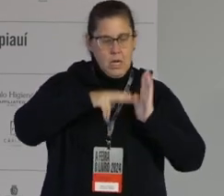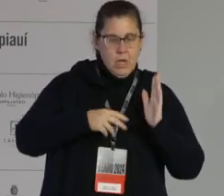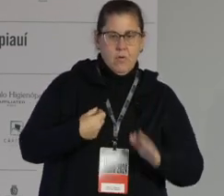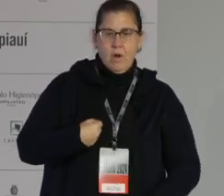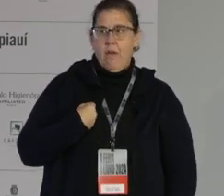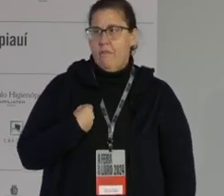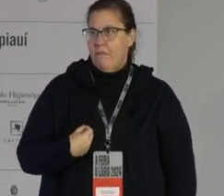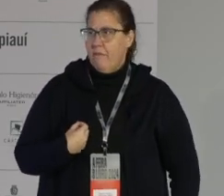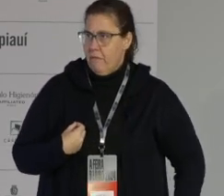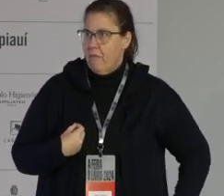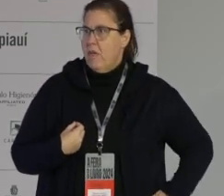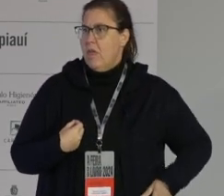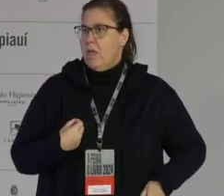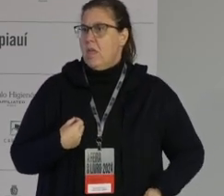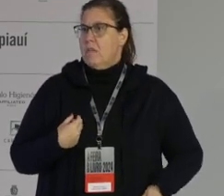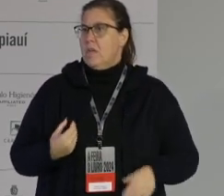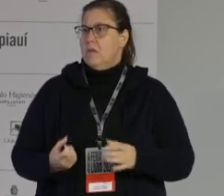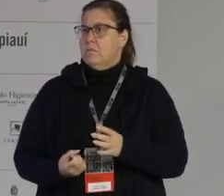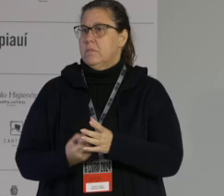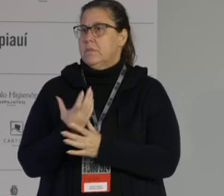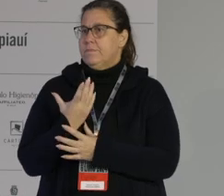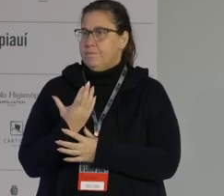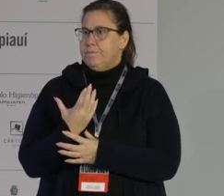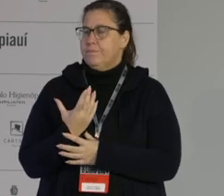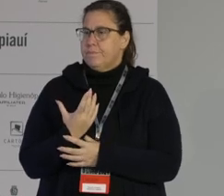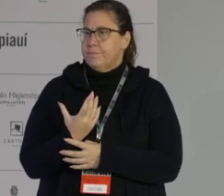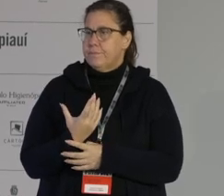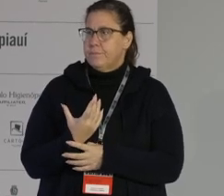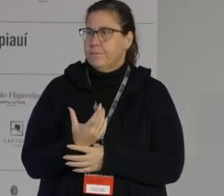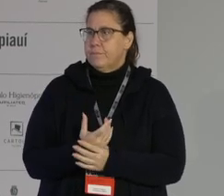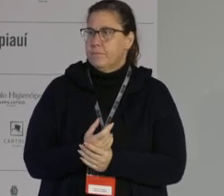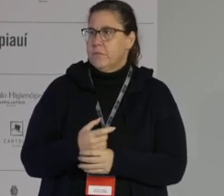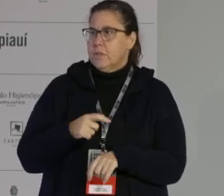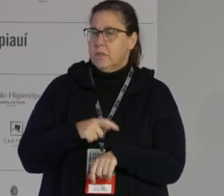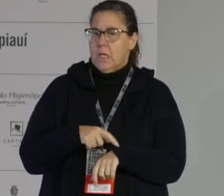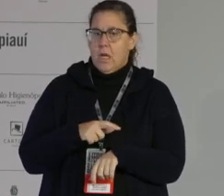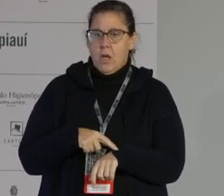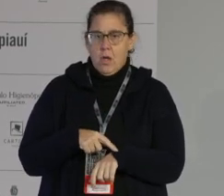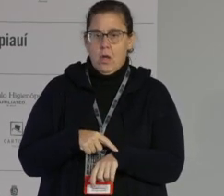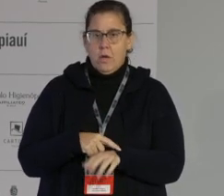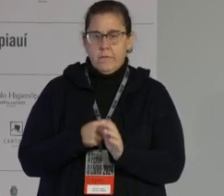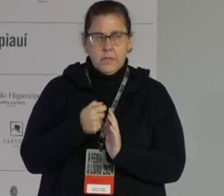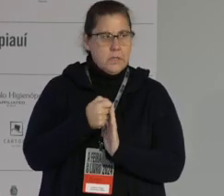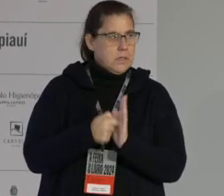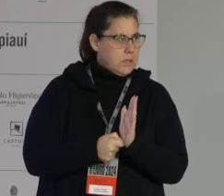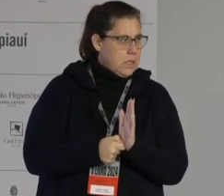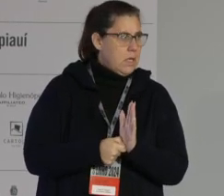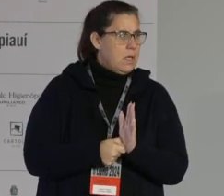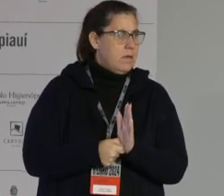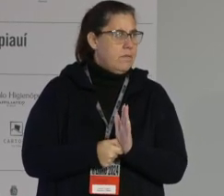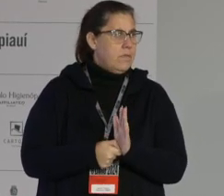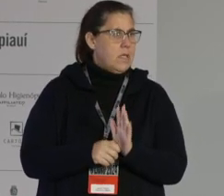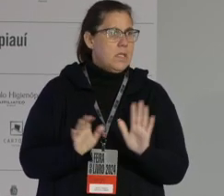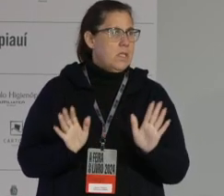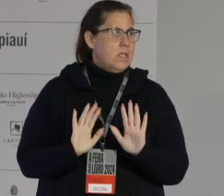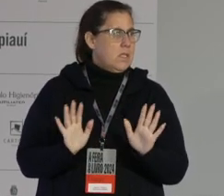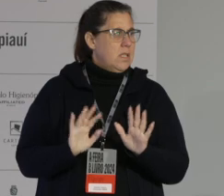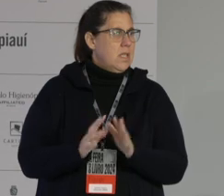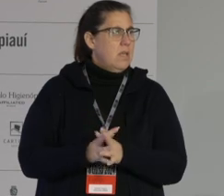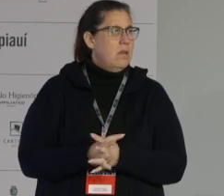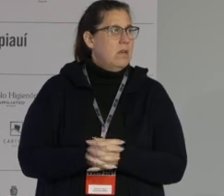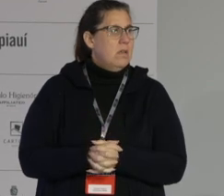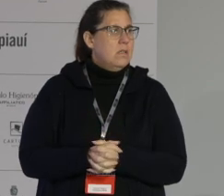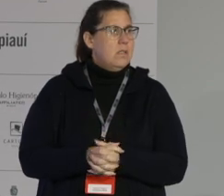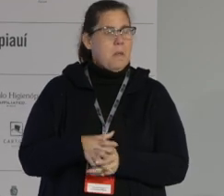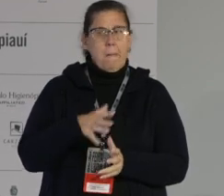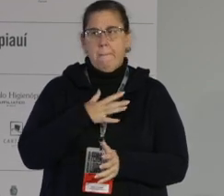vida aparece na hora que você escreve, e não necessariamente, no